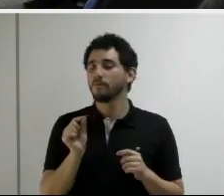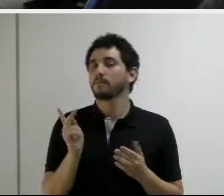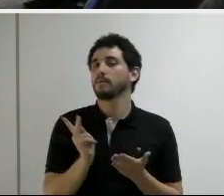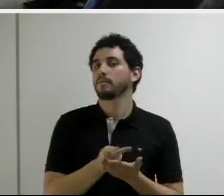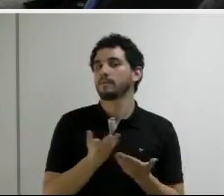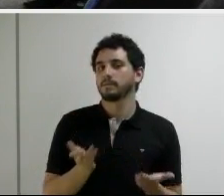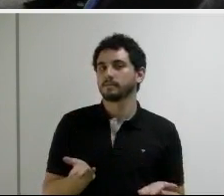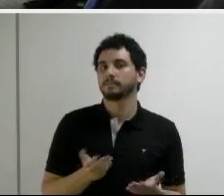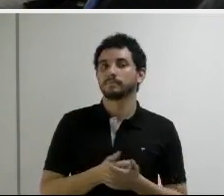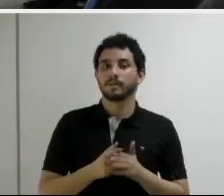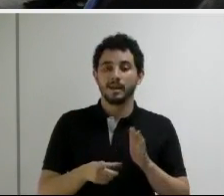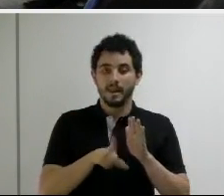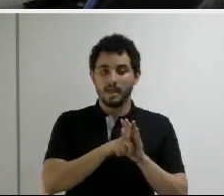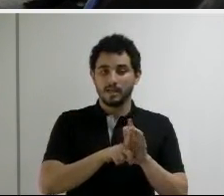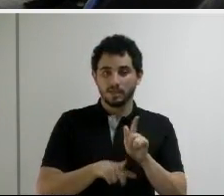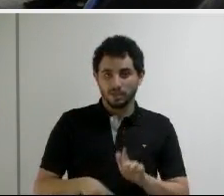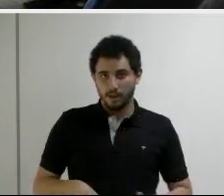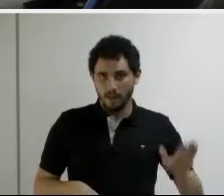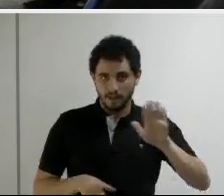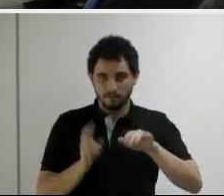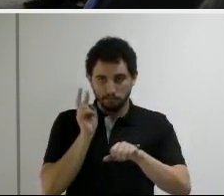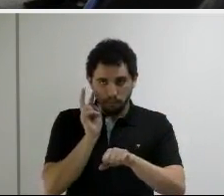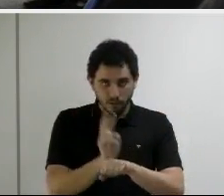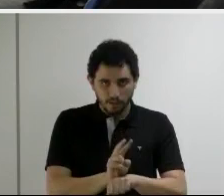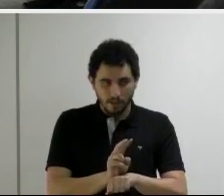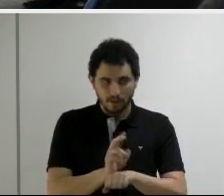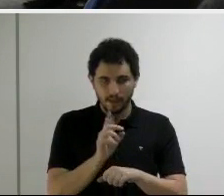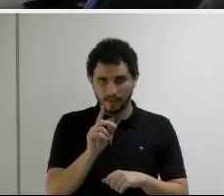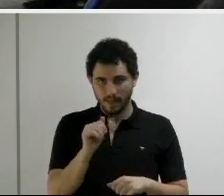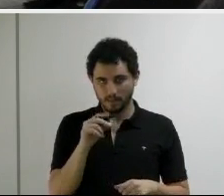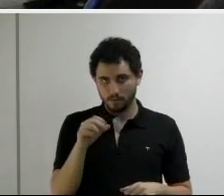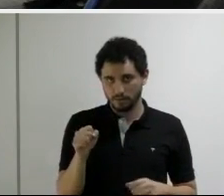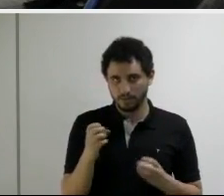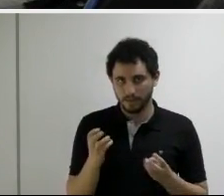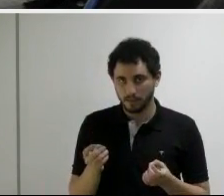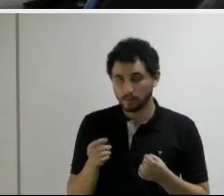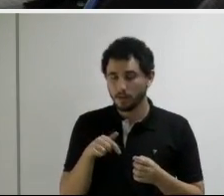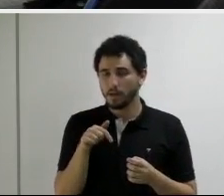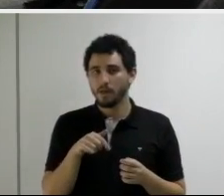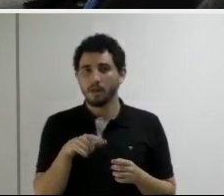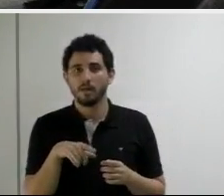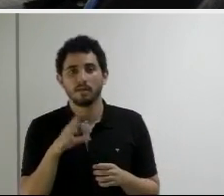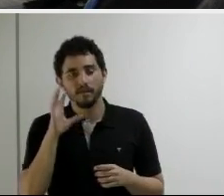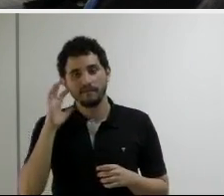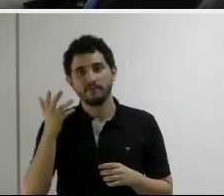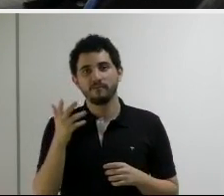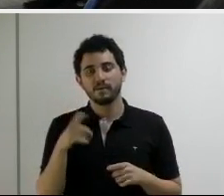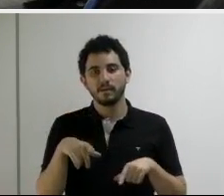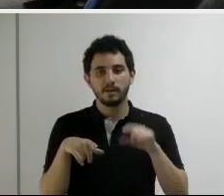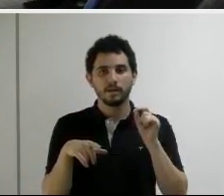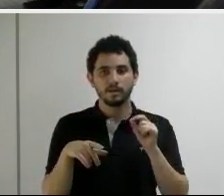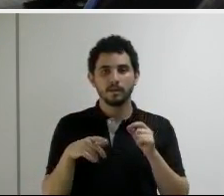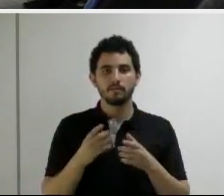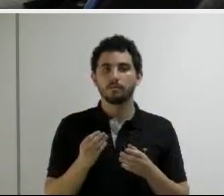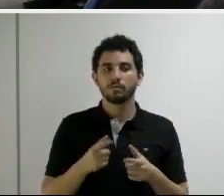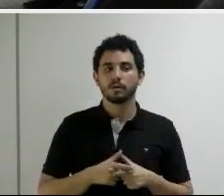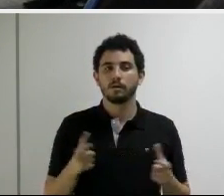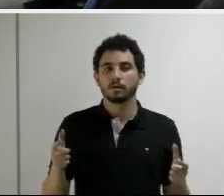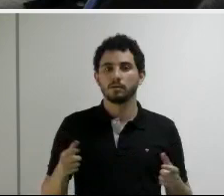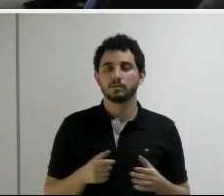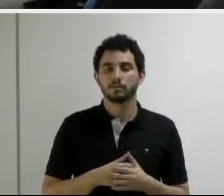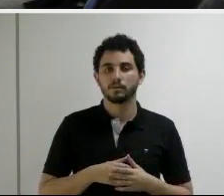seguinte: leis gerais de proteção de dados, como o modelo europeu e como a brasileira, definem dados pessoais de uma maneira extremamente ampla. Dizem